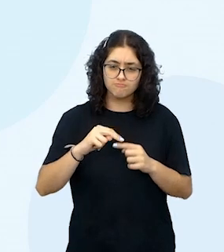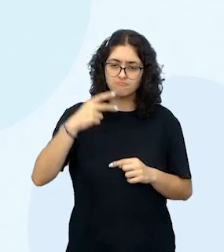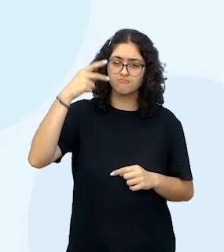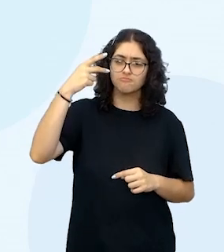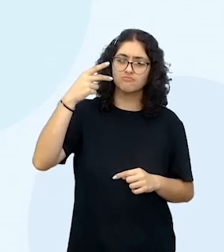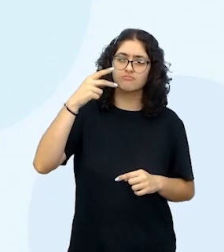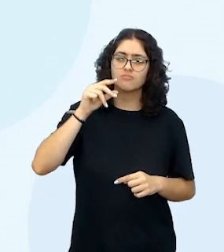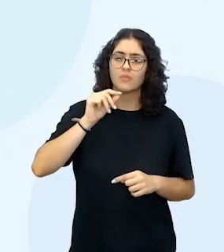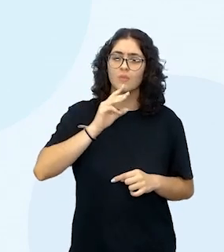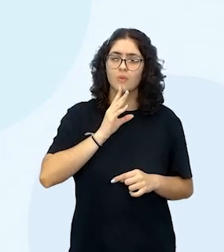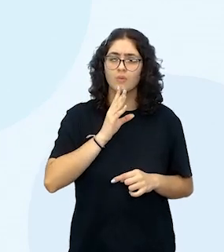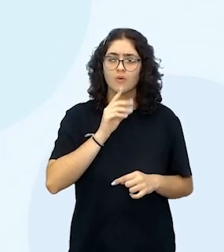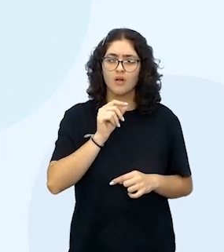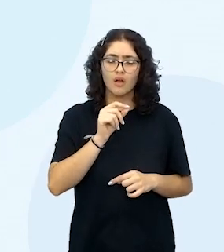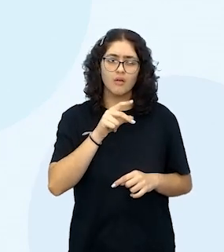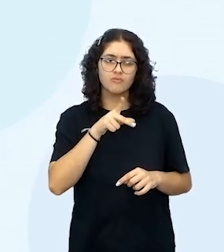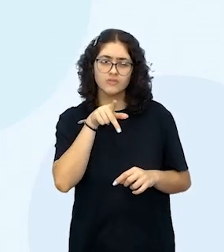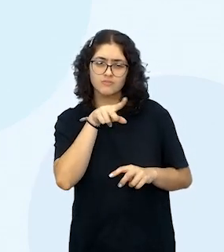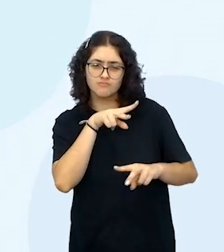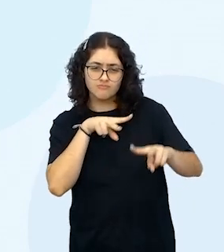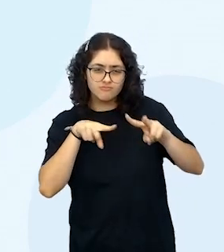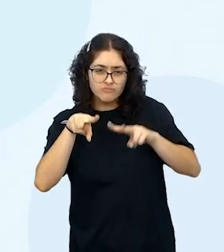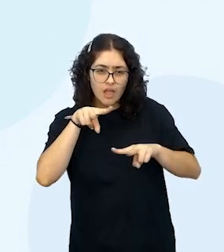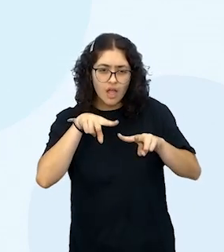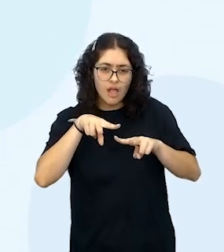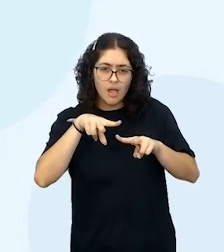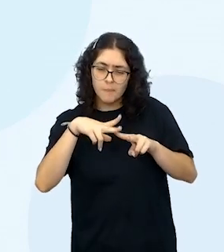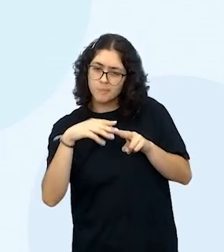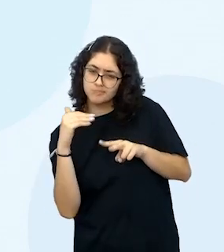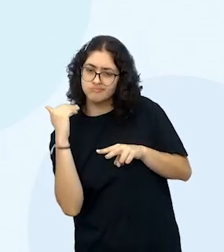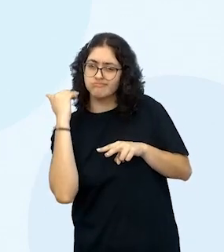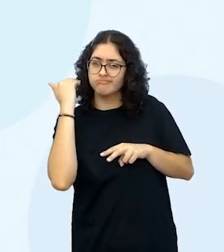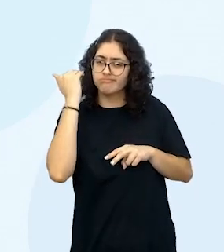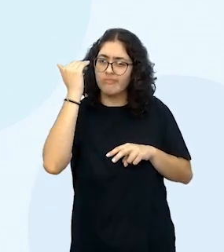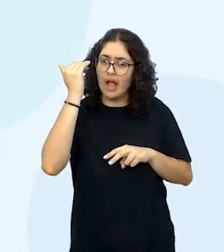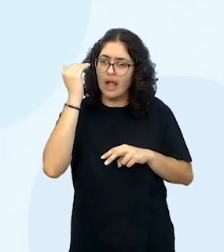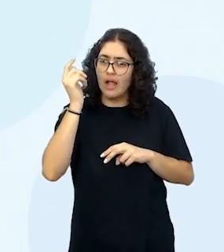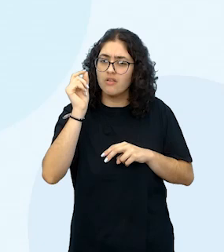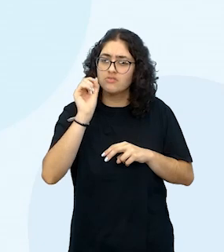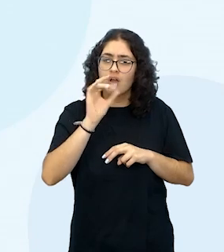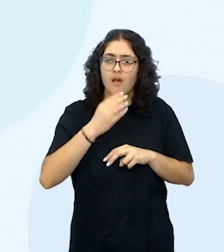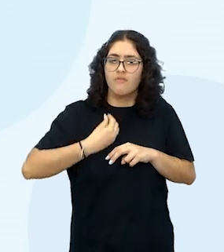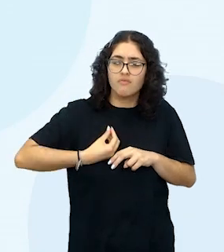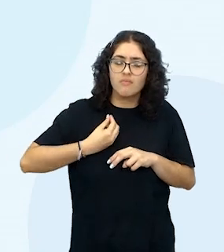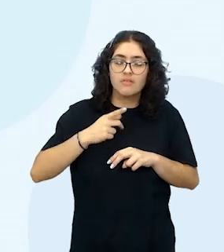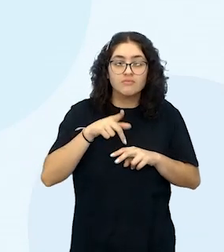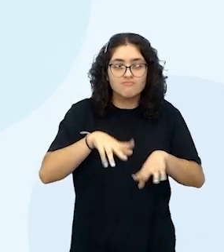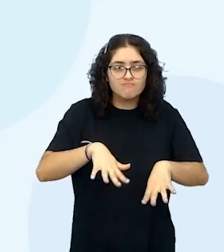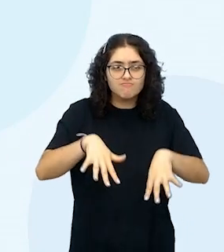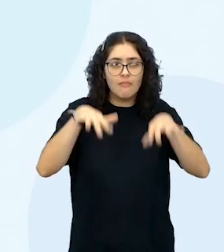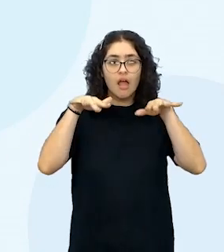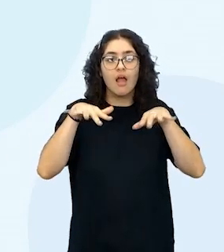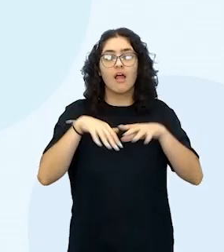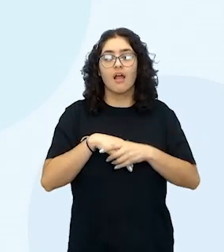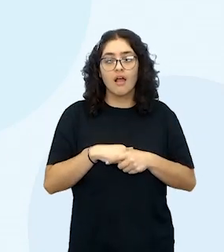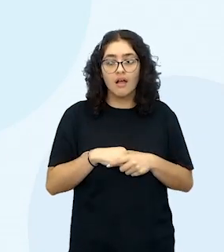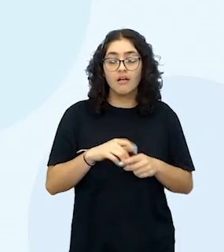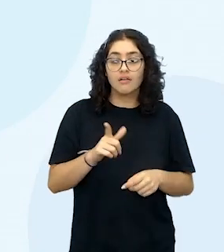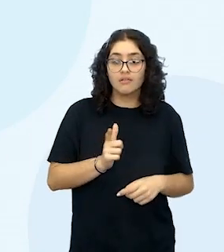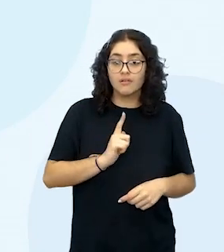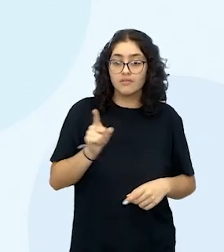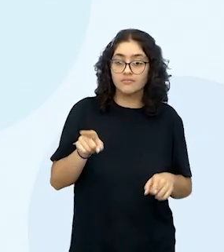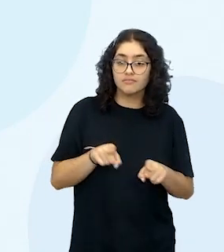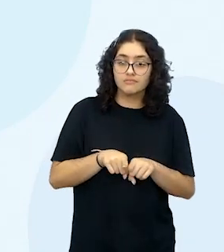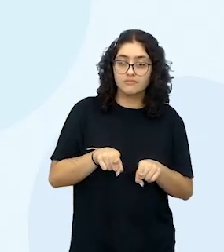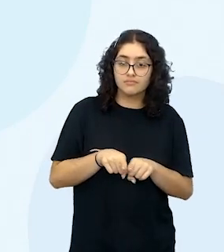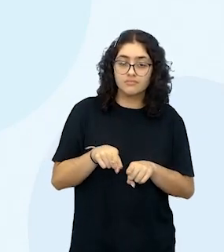percepções superficiais da realidade que nos cerca. Então, veja só, dentro disso a gente tem um grande potencial